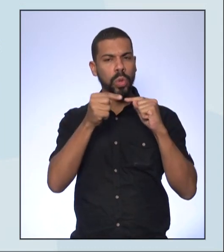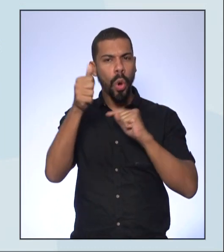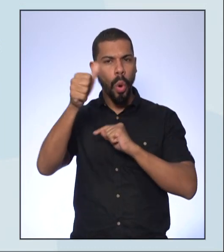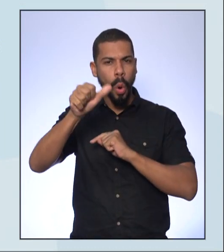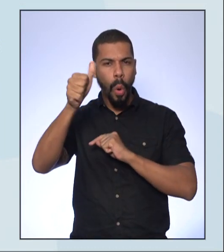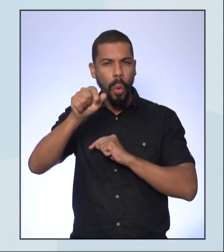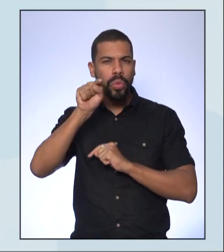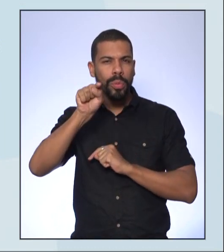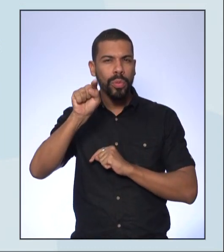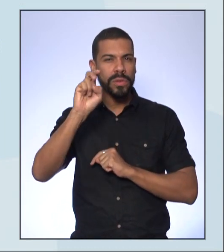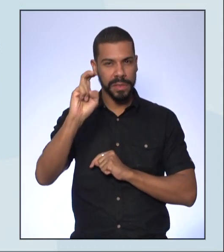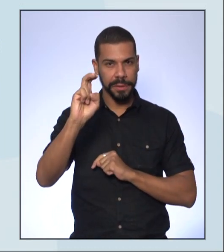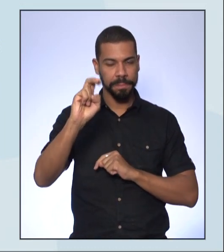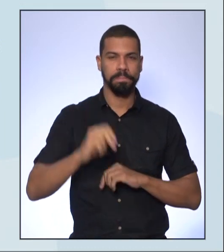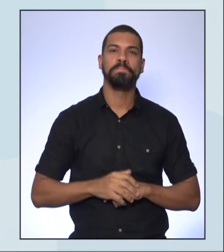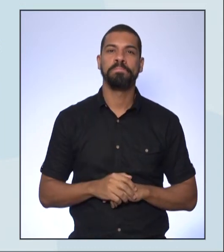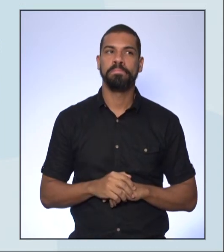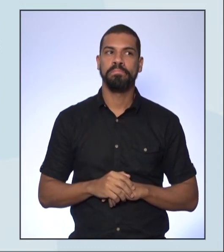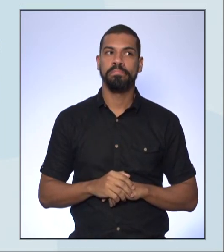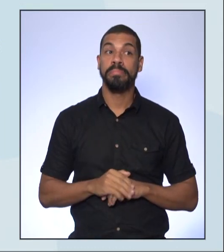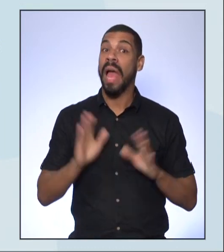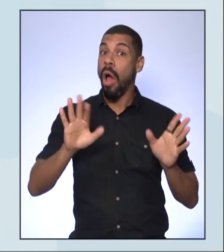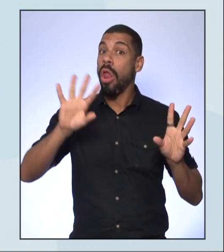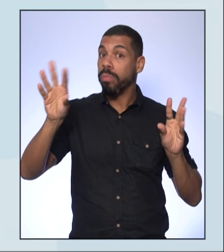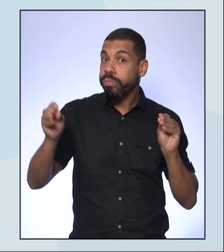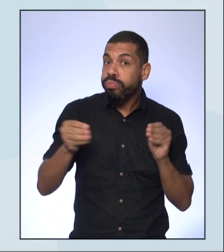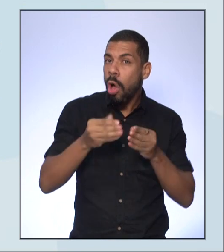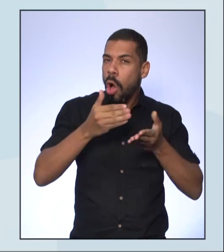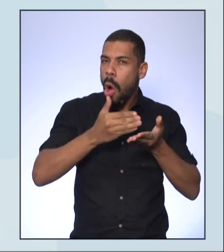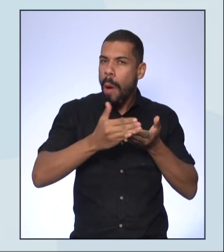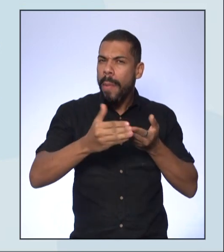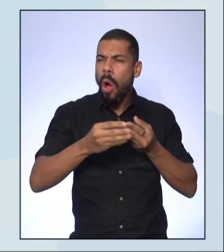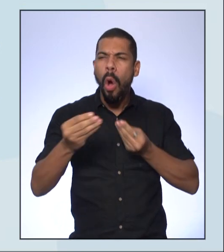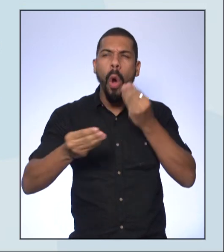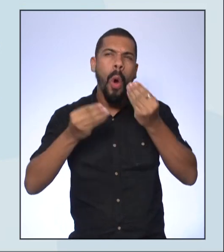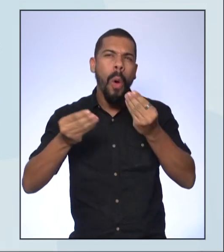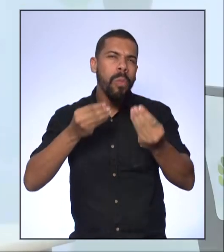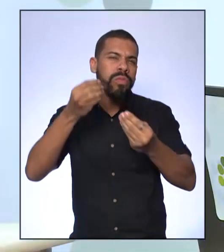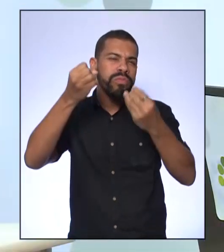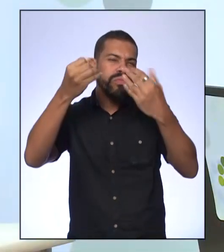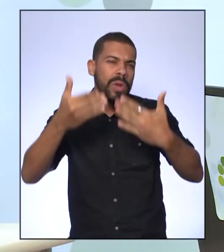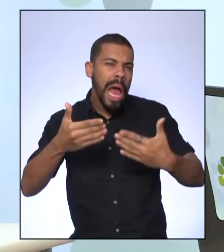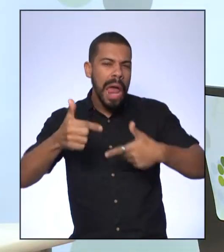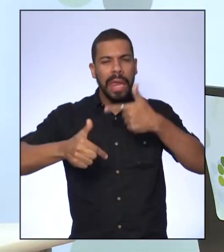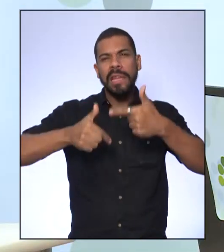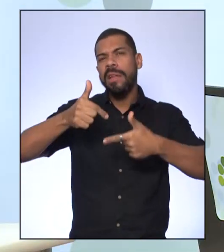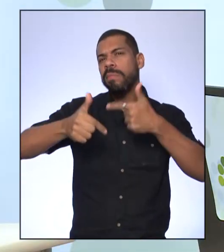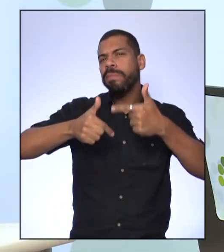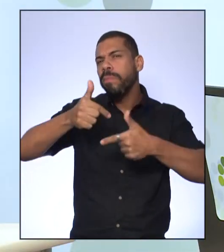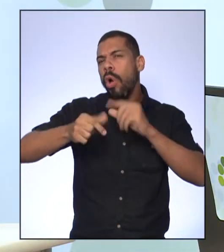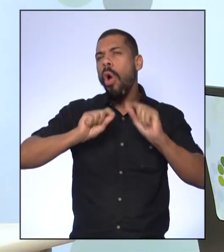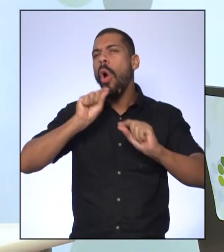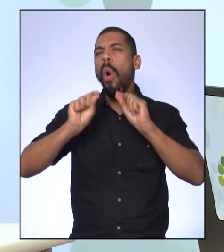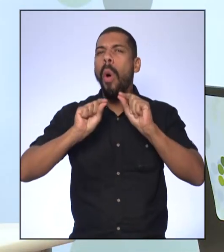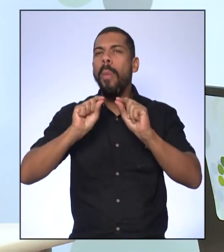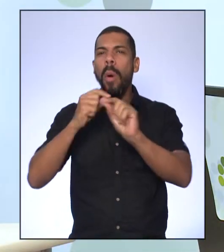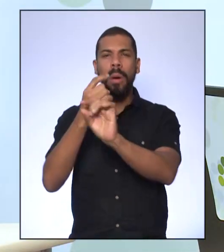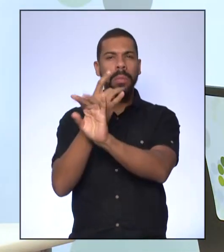Então, a gente vai introduzir, porque eu pensei assim, como é que a gente vai trabalhar com a questão do sensoriamento